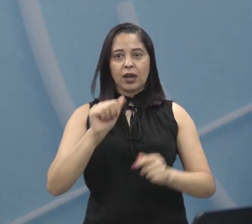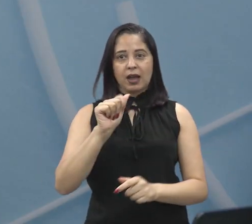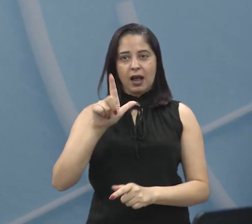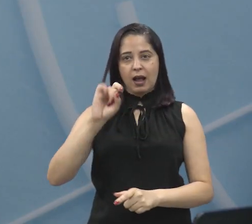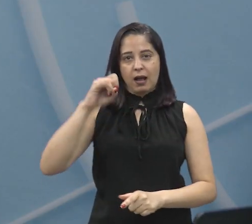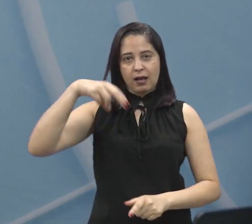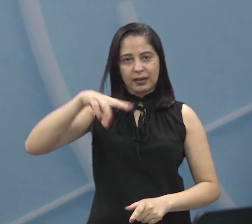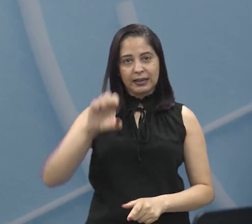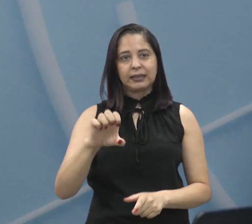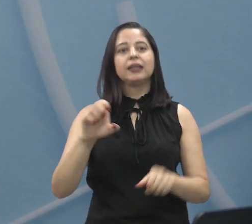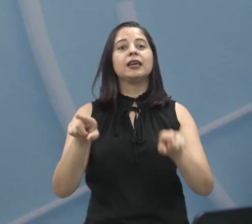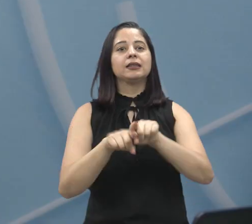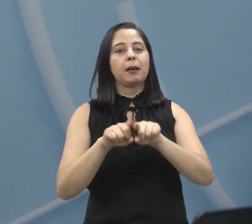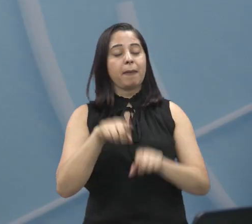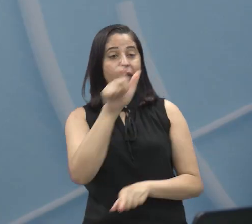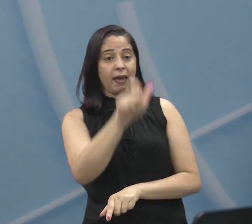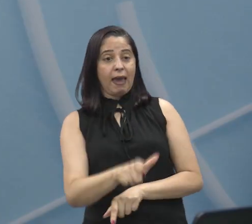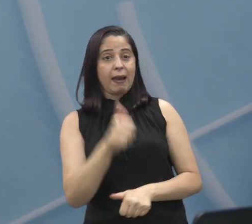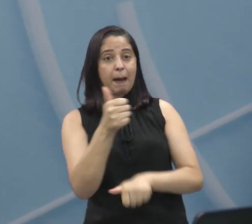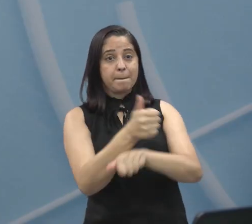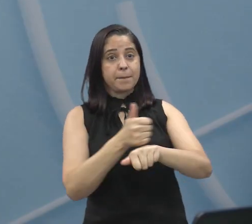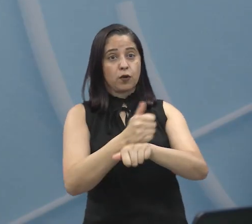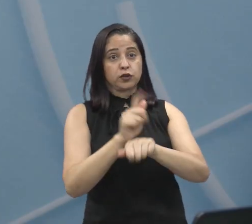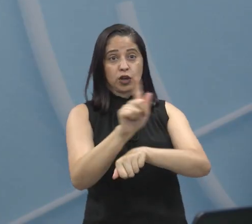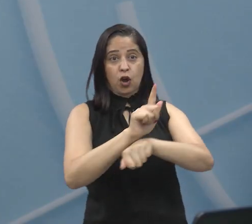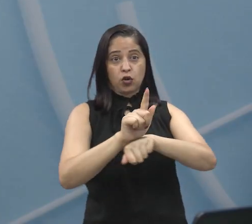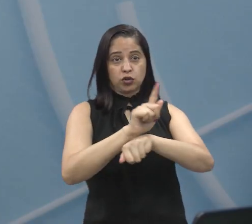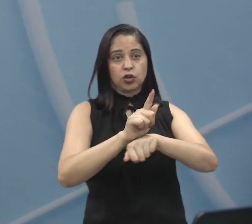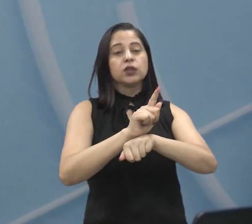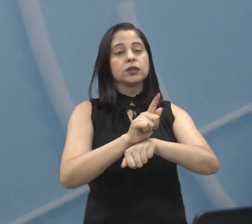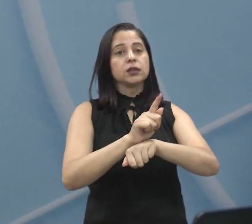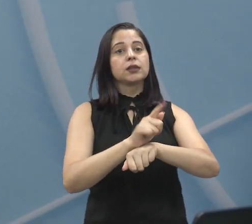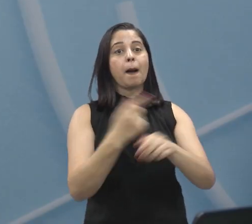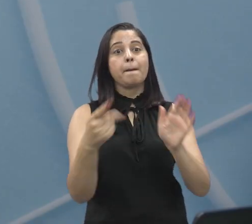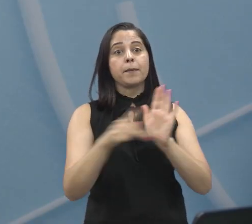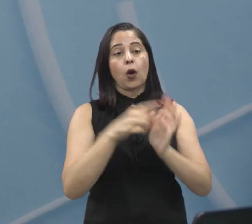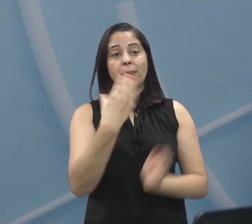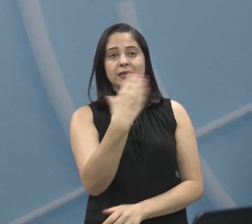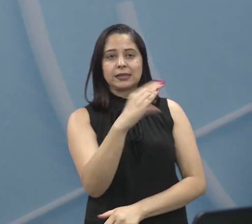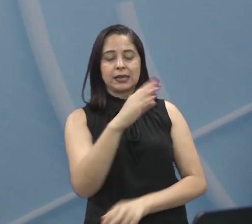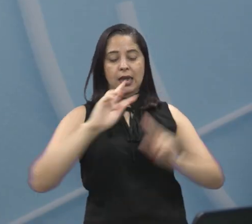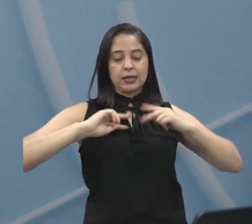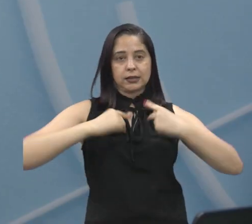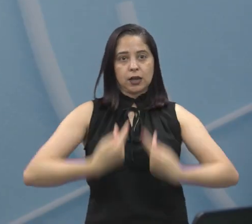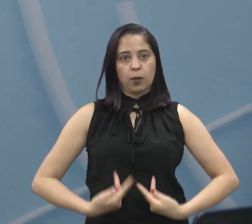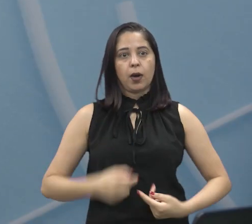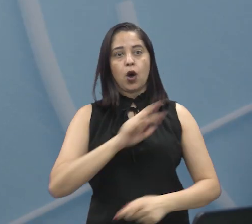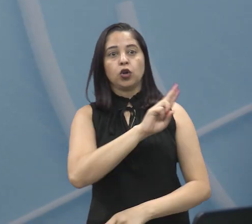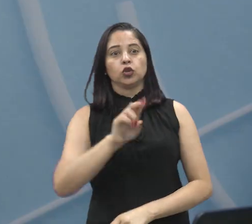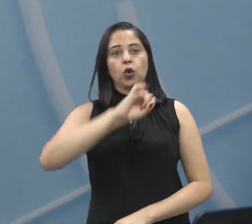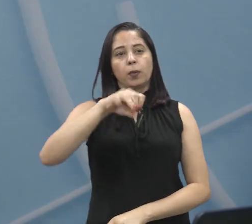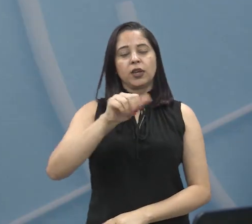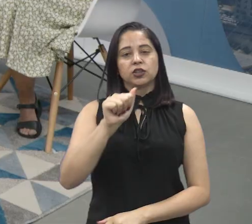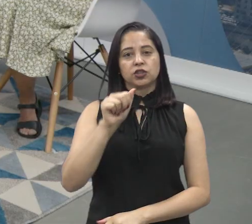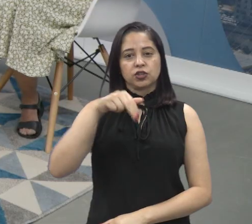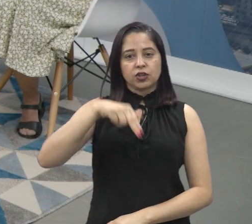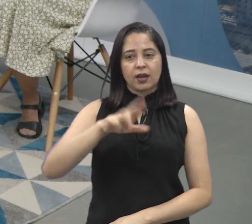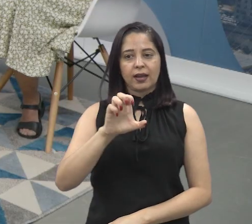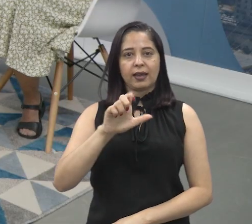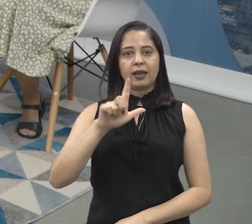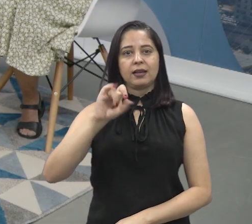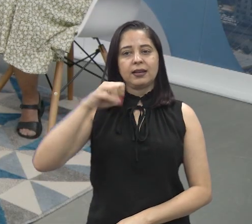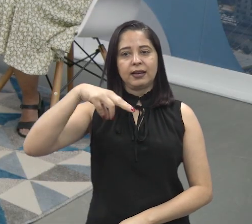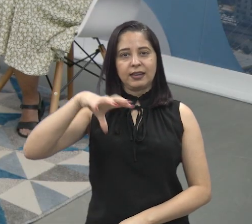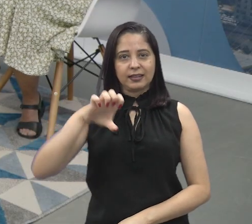a gestora de projetos culturais e mestre em ciências humanas, a Jaqueline Baumgratz. Sejam muito bem-vindas,